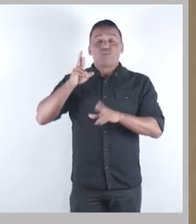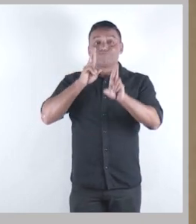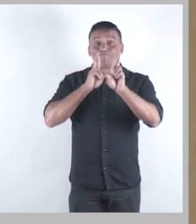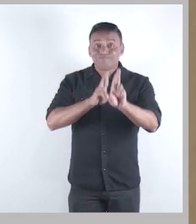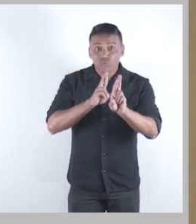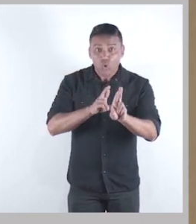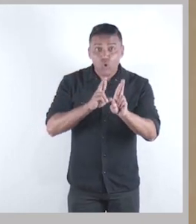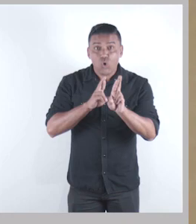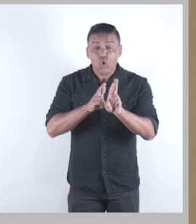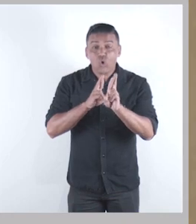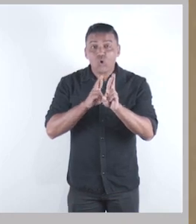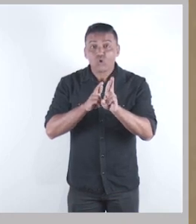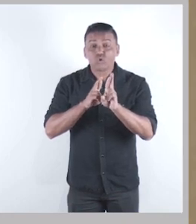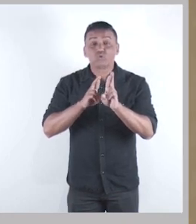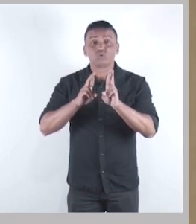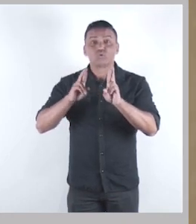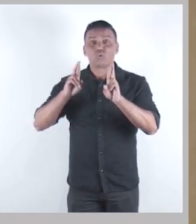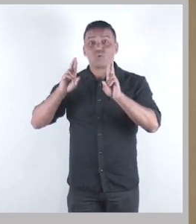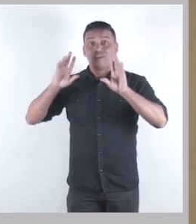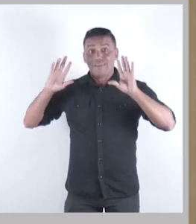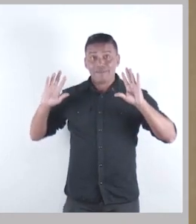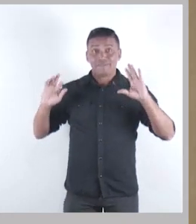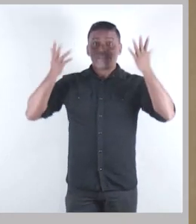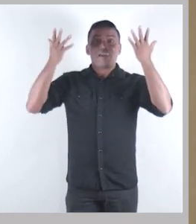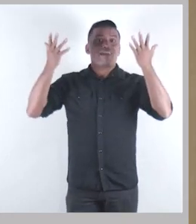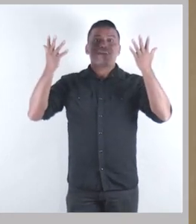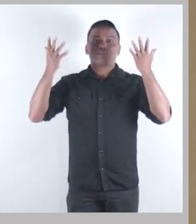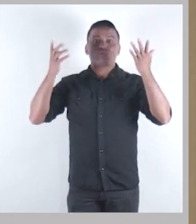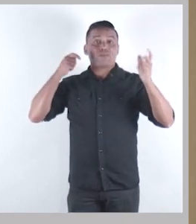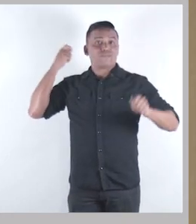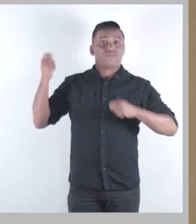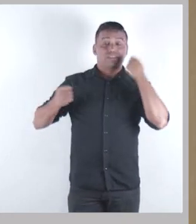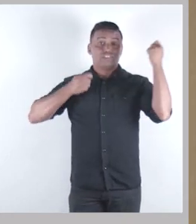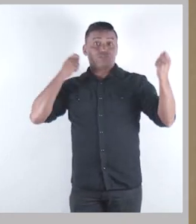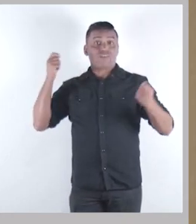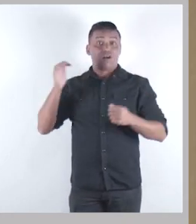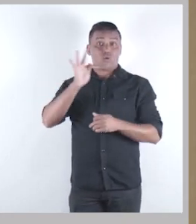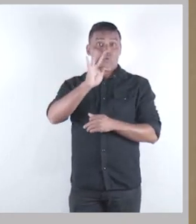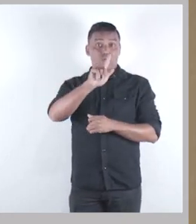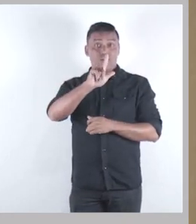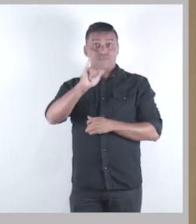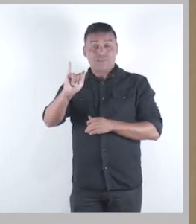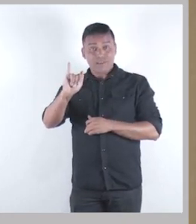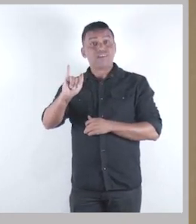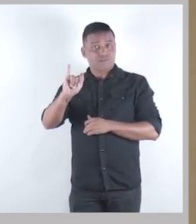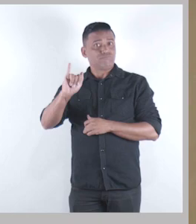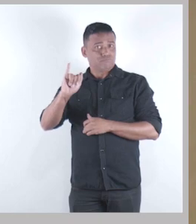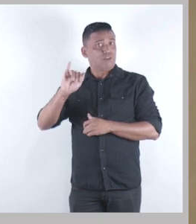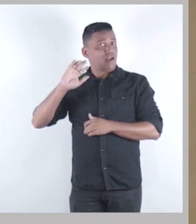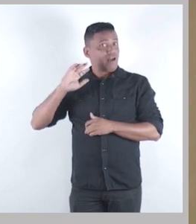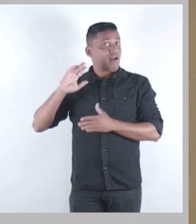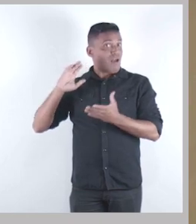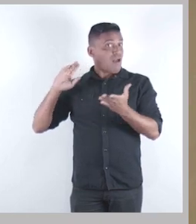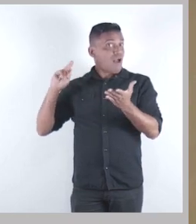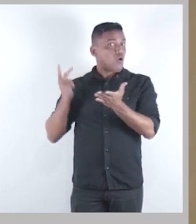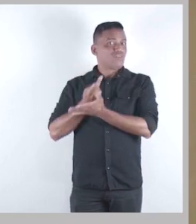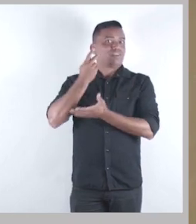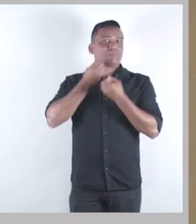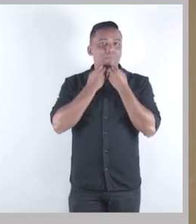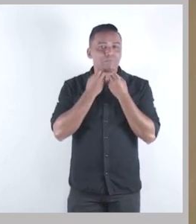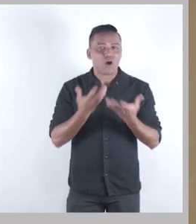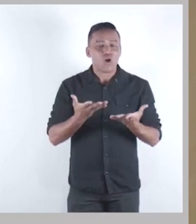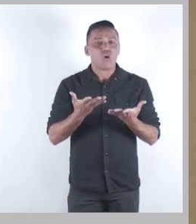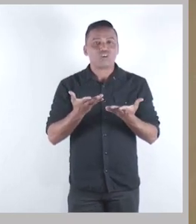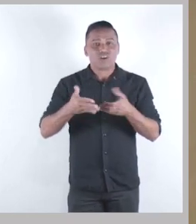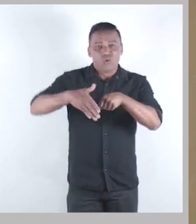efetivamente, para que todo o evento deste festival literário corra bem e, igualmente, que, a partir